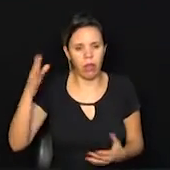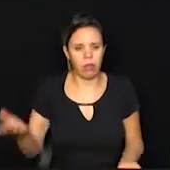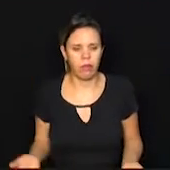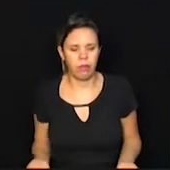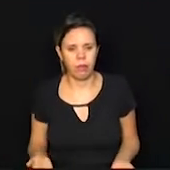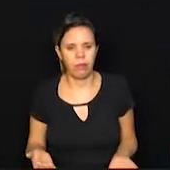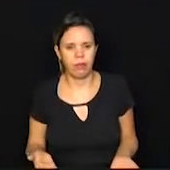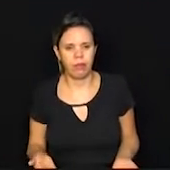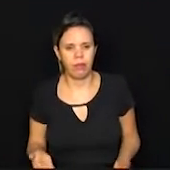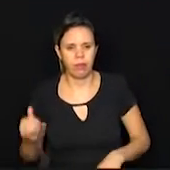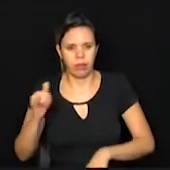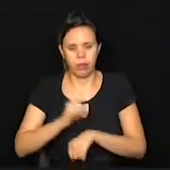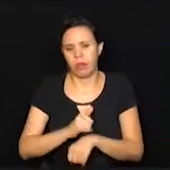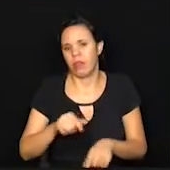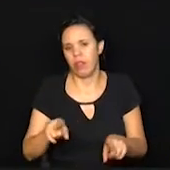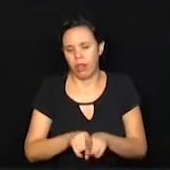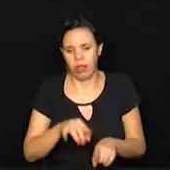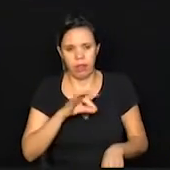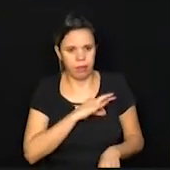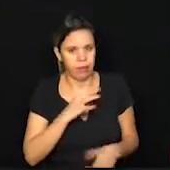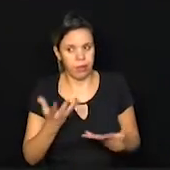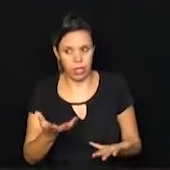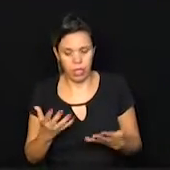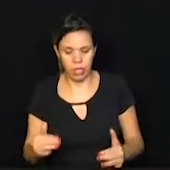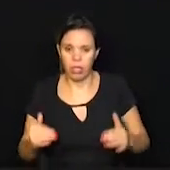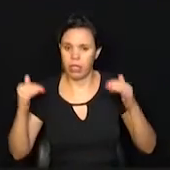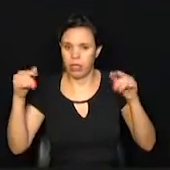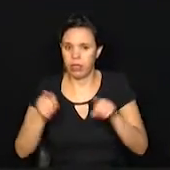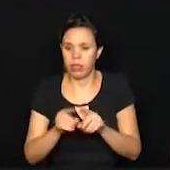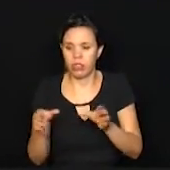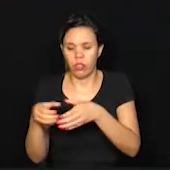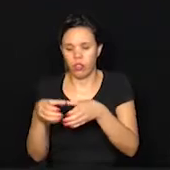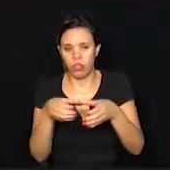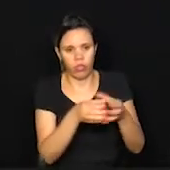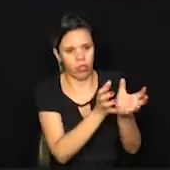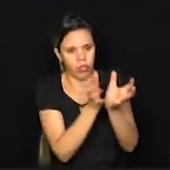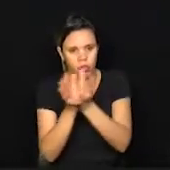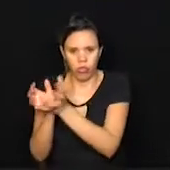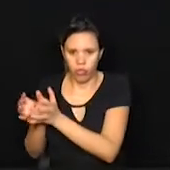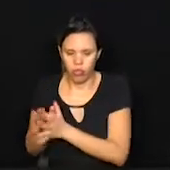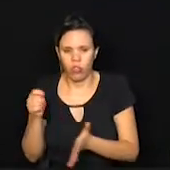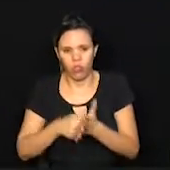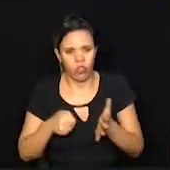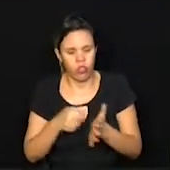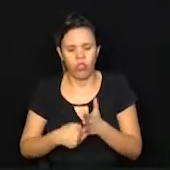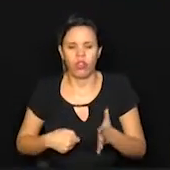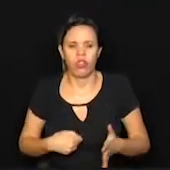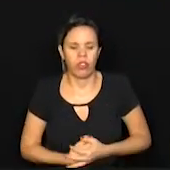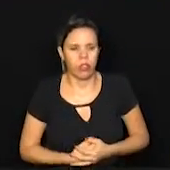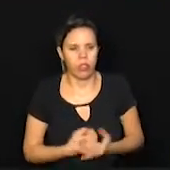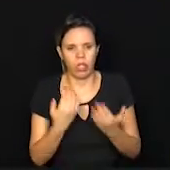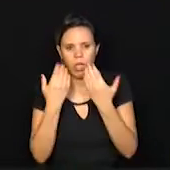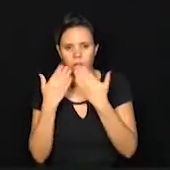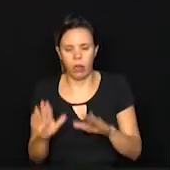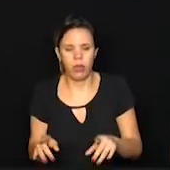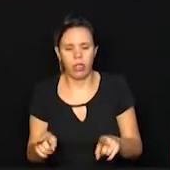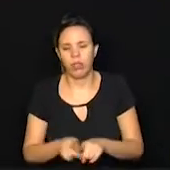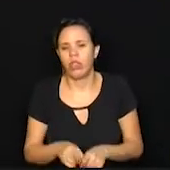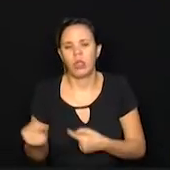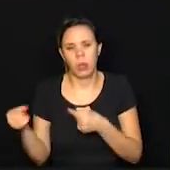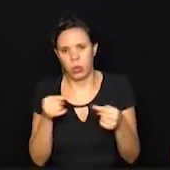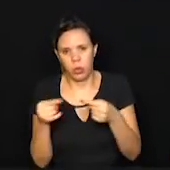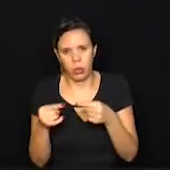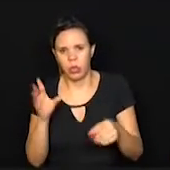e das polícias eles queriam Anistia para essa turma porque porque essa turma resistir a abertura de uma